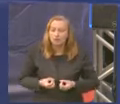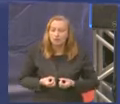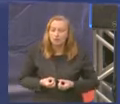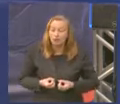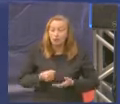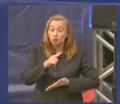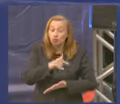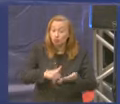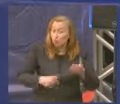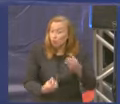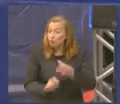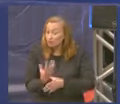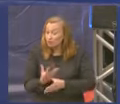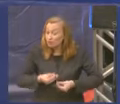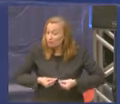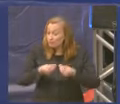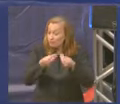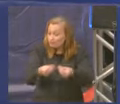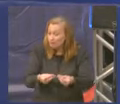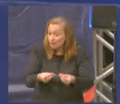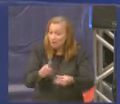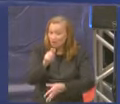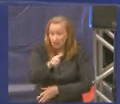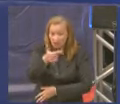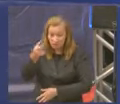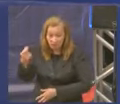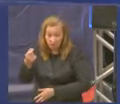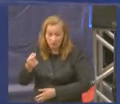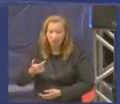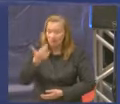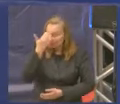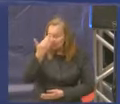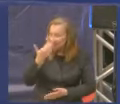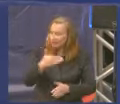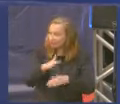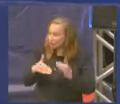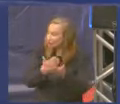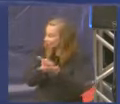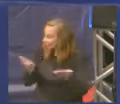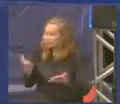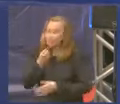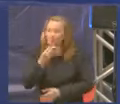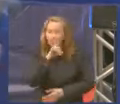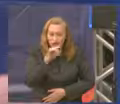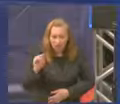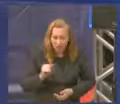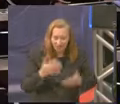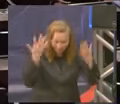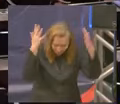de um documento, né, que será entregue ao G20. Mais uma vez, obrigado a todos. Bom dia.